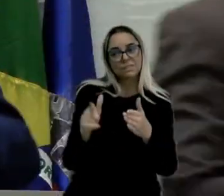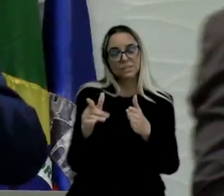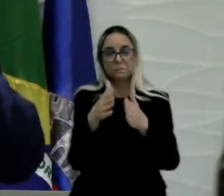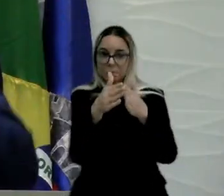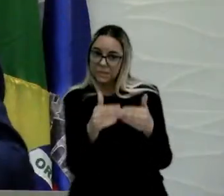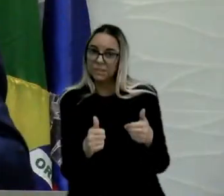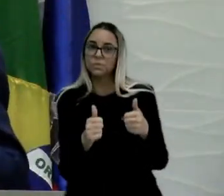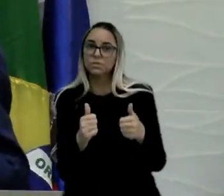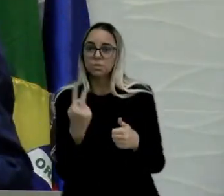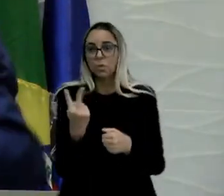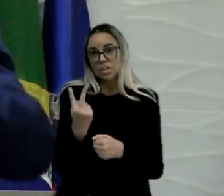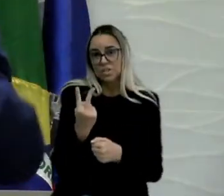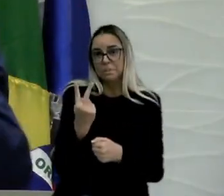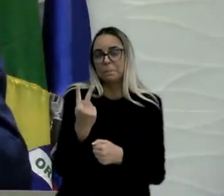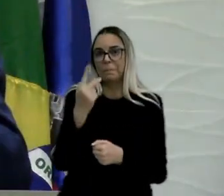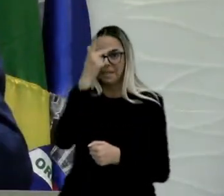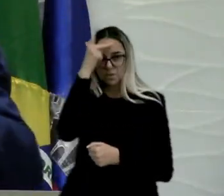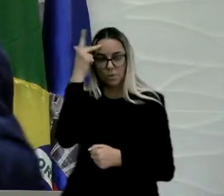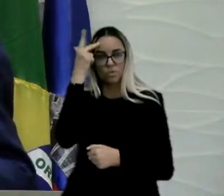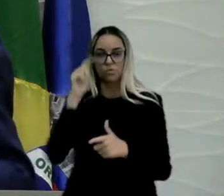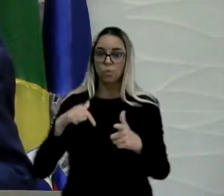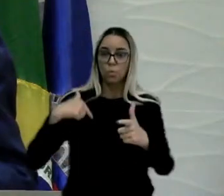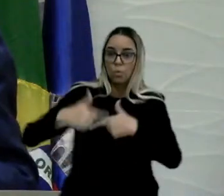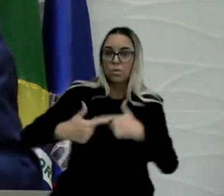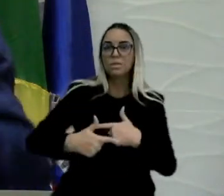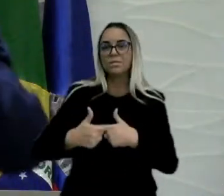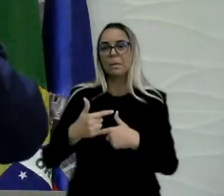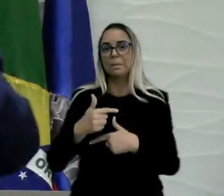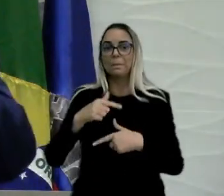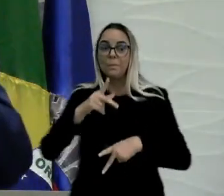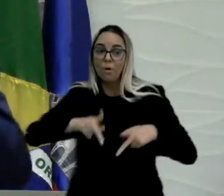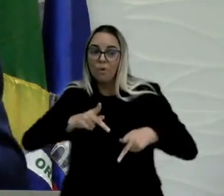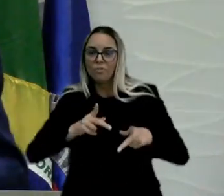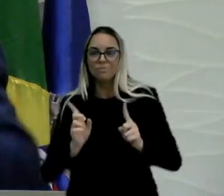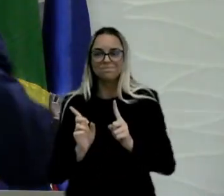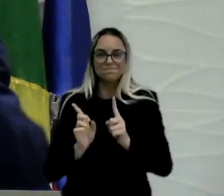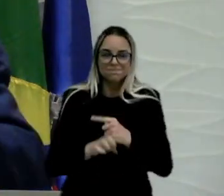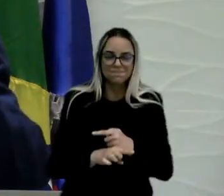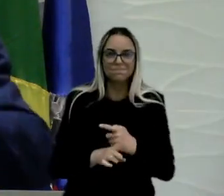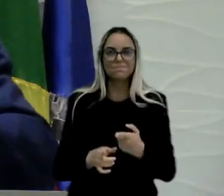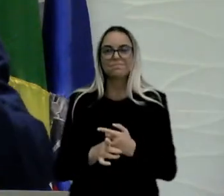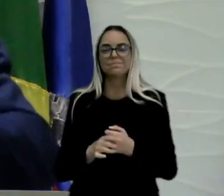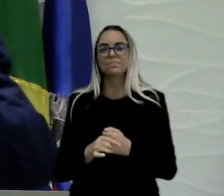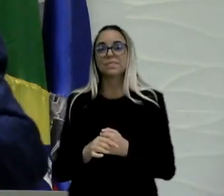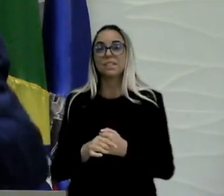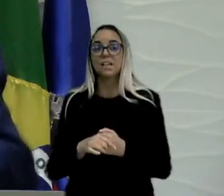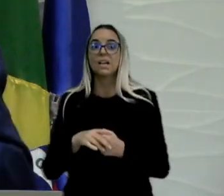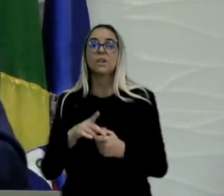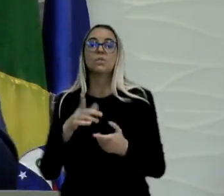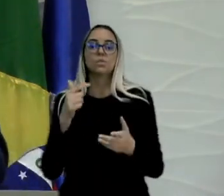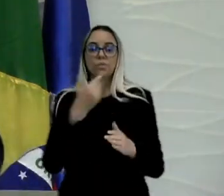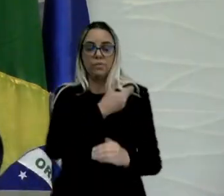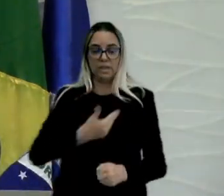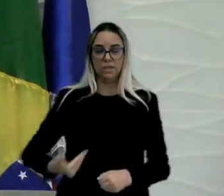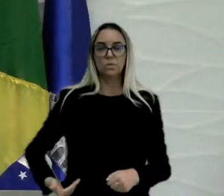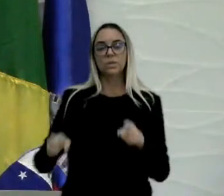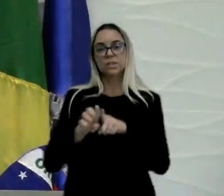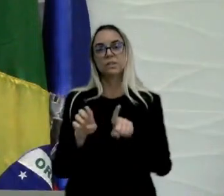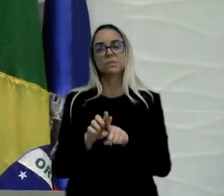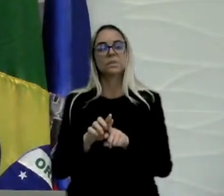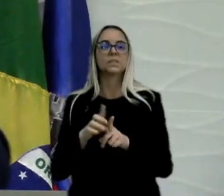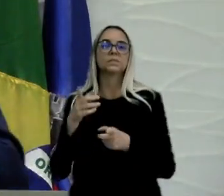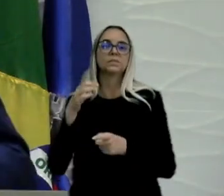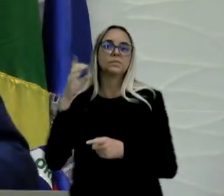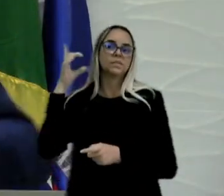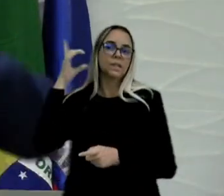a duas pessoas que luta contra o povo é a Governadora e a deputada da terra que diz que é a